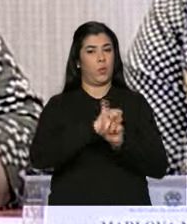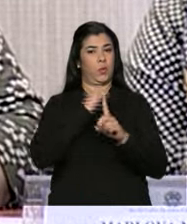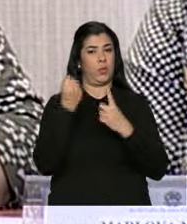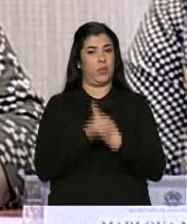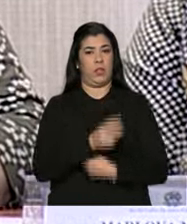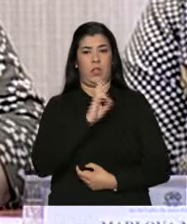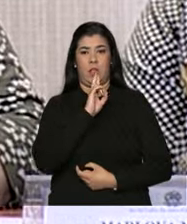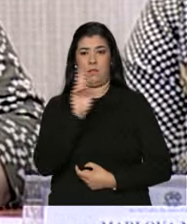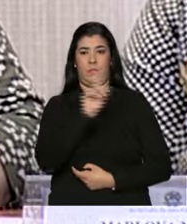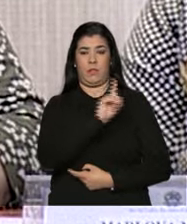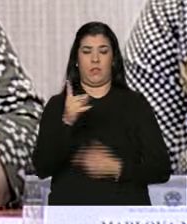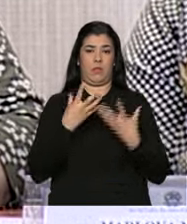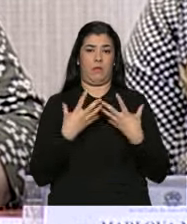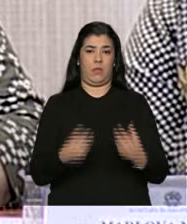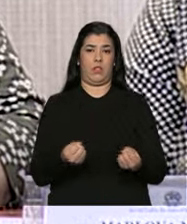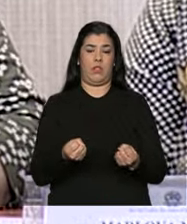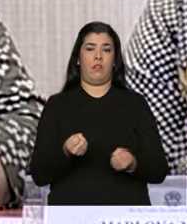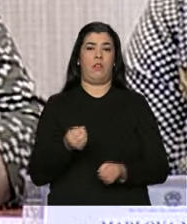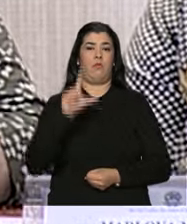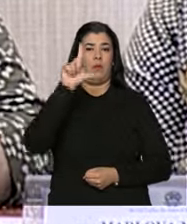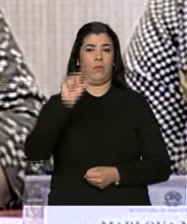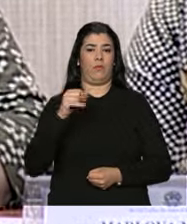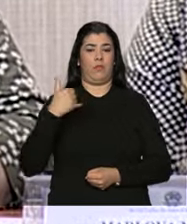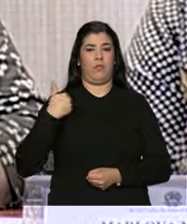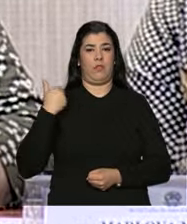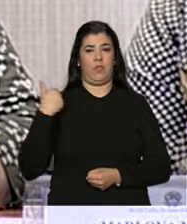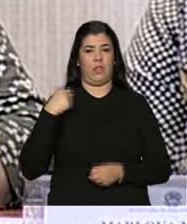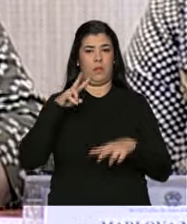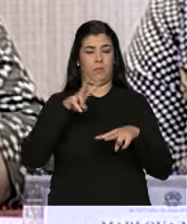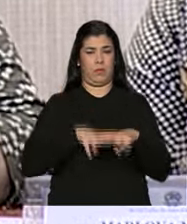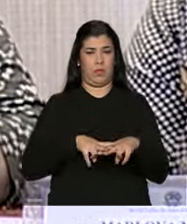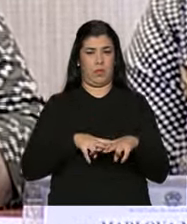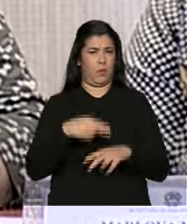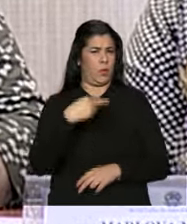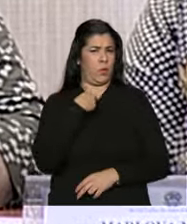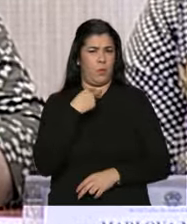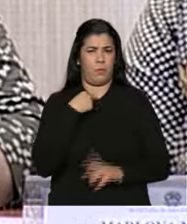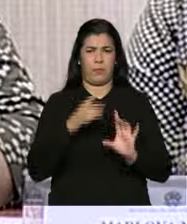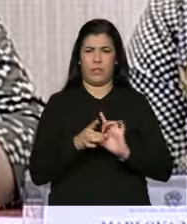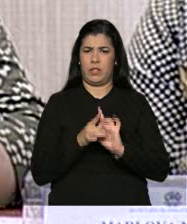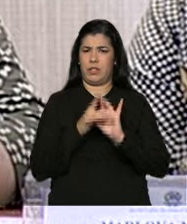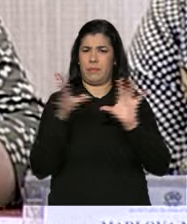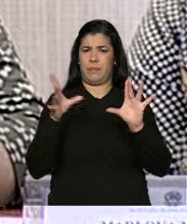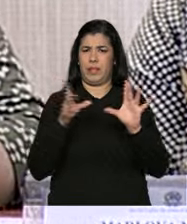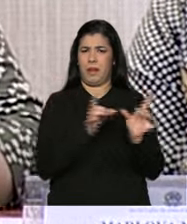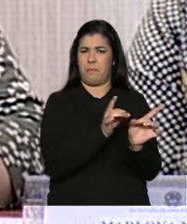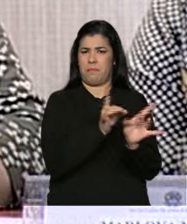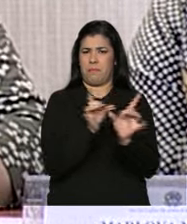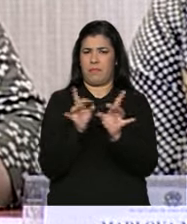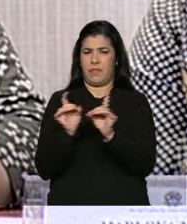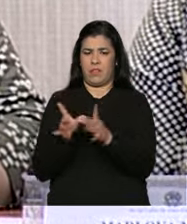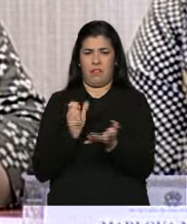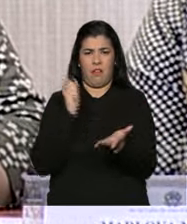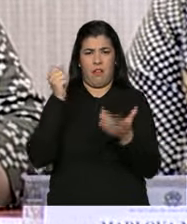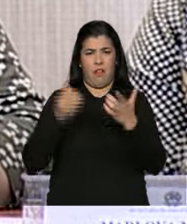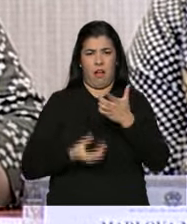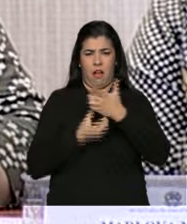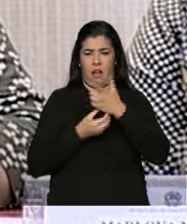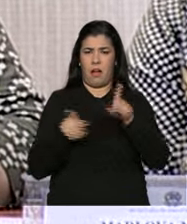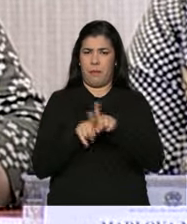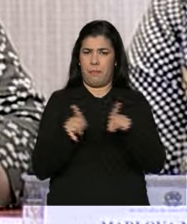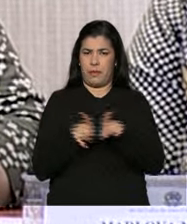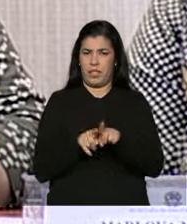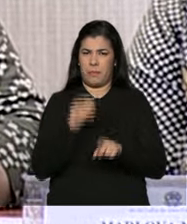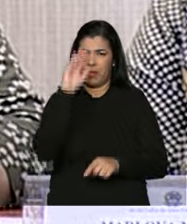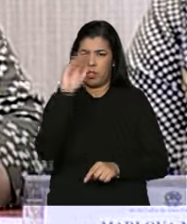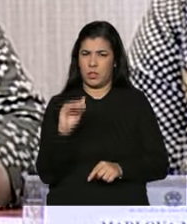à redução da idade penal, né? Não liberar armas e não reduzir a idade penal. Nós nós